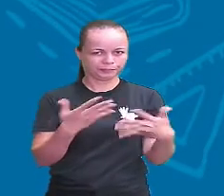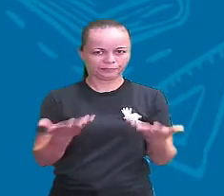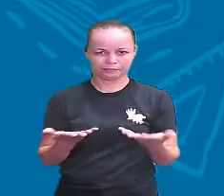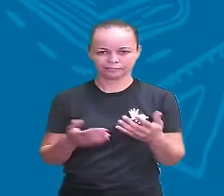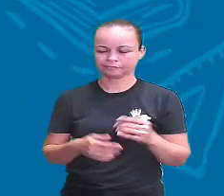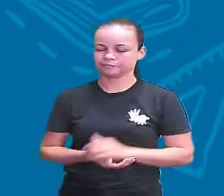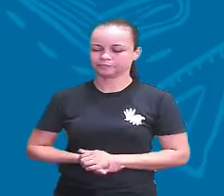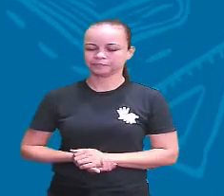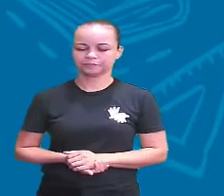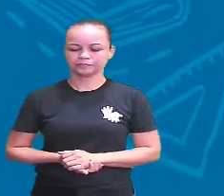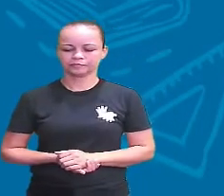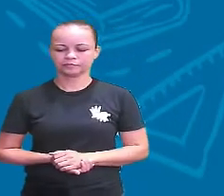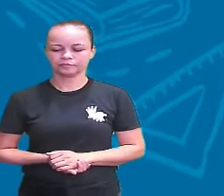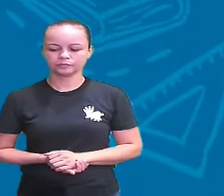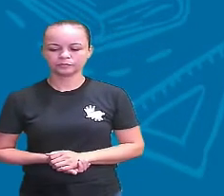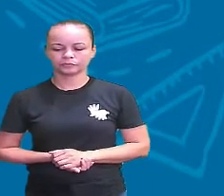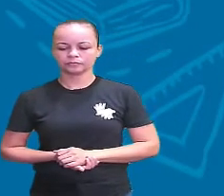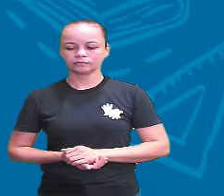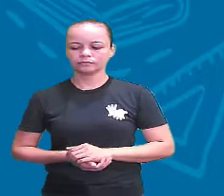atenção.